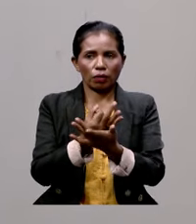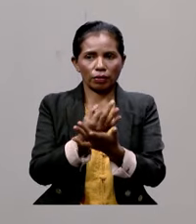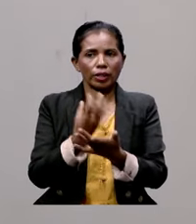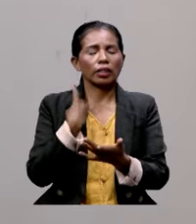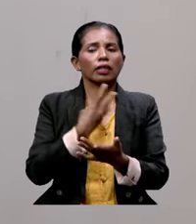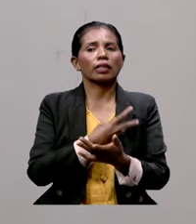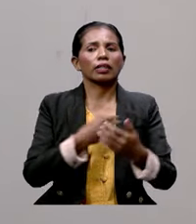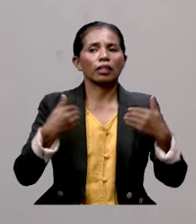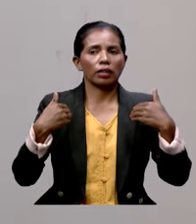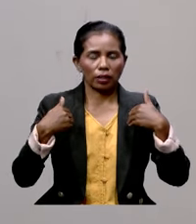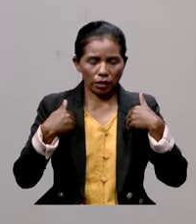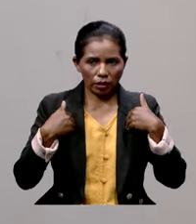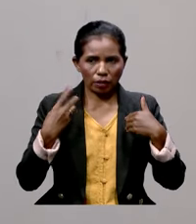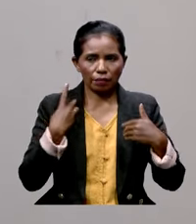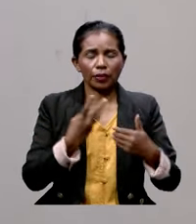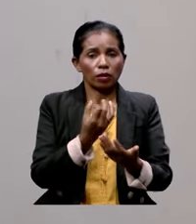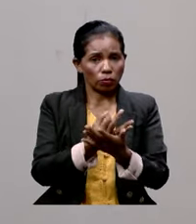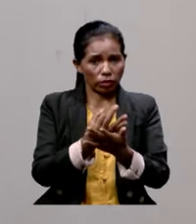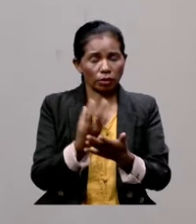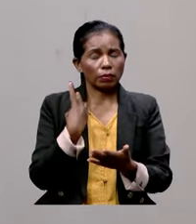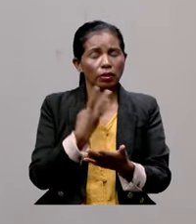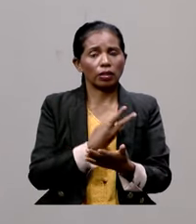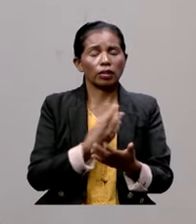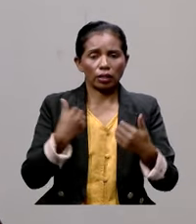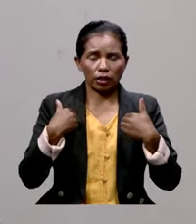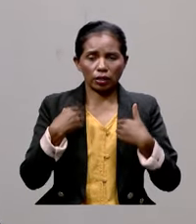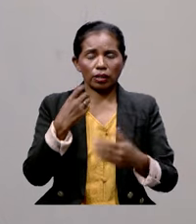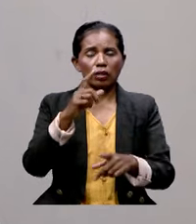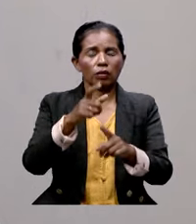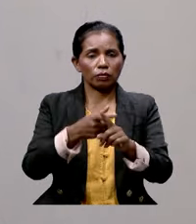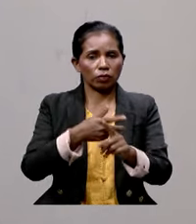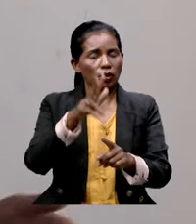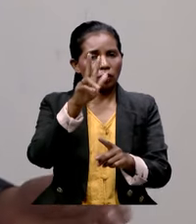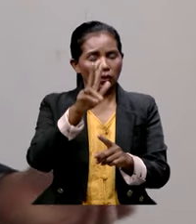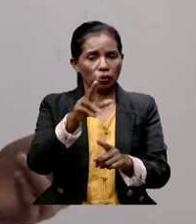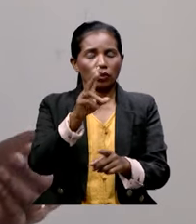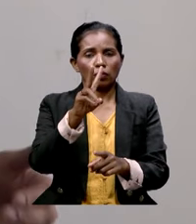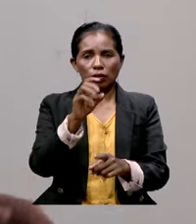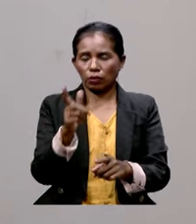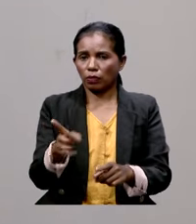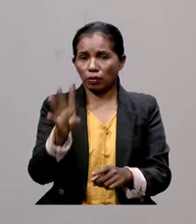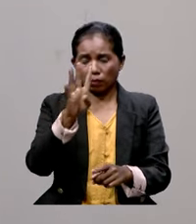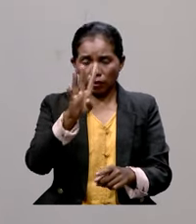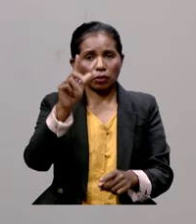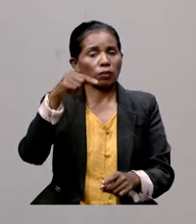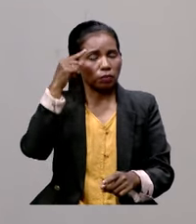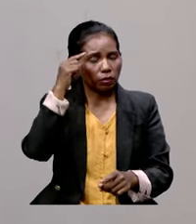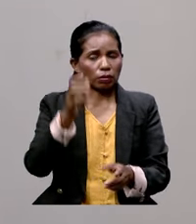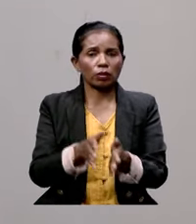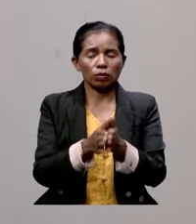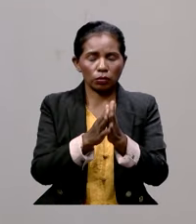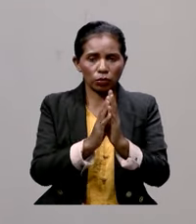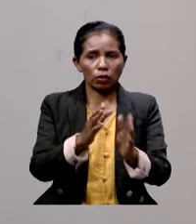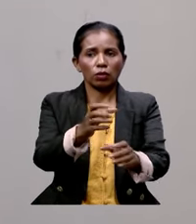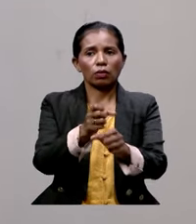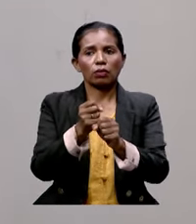iha, receitas nebe ke ita iha, e depois de período trimestral primeiro 2024, governo mos halo ona pedido levantamento,